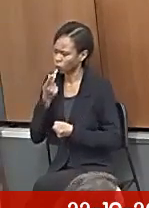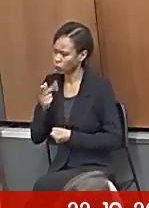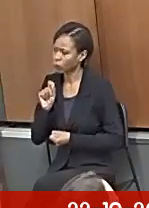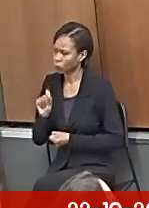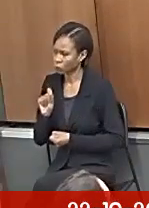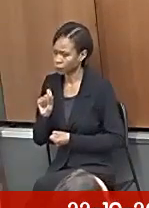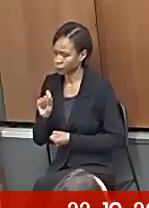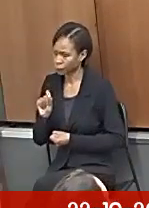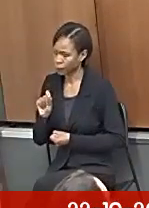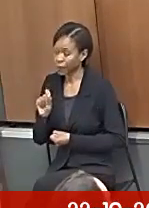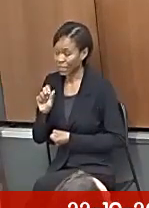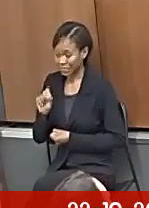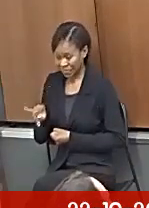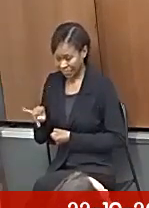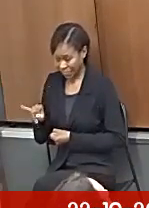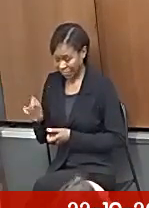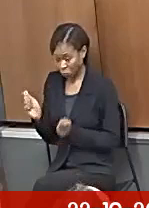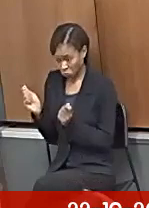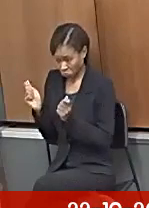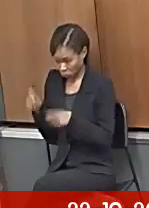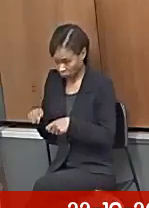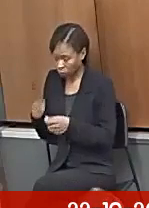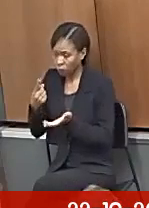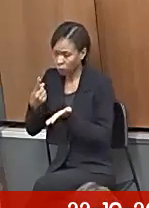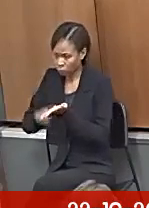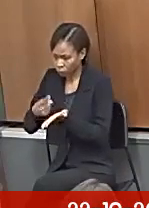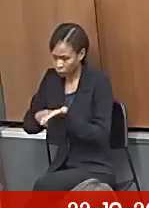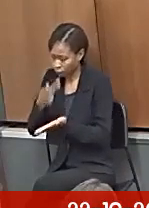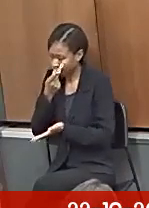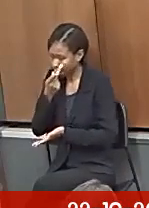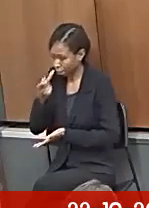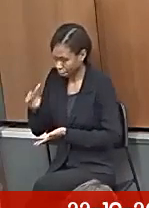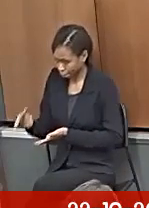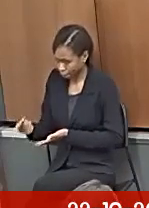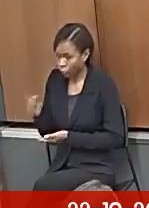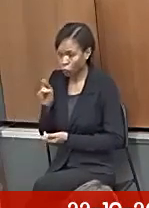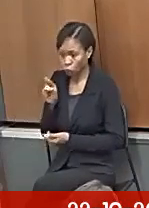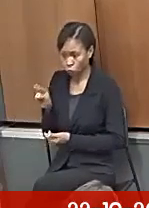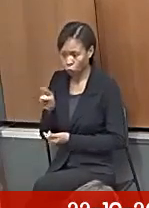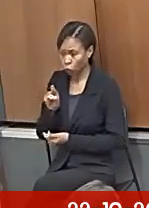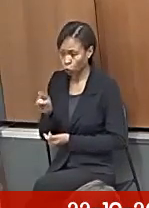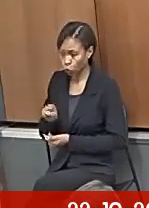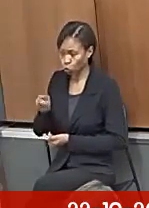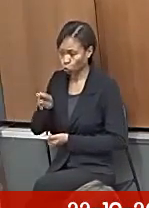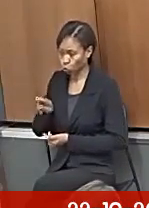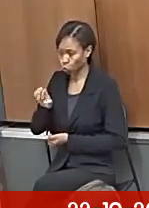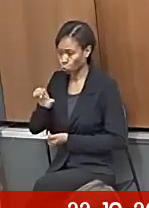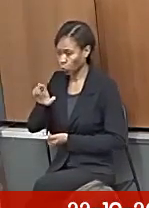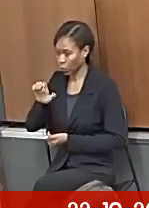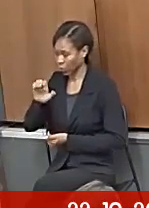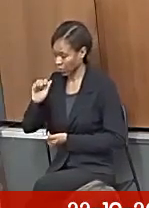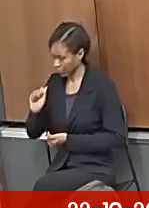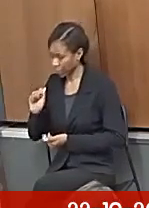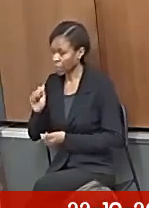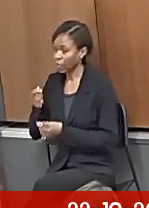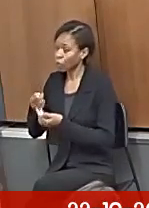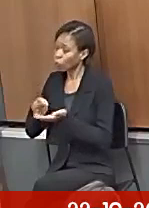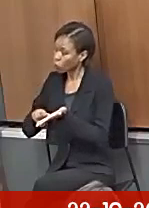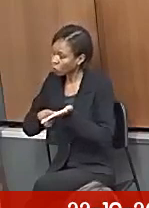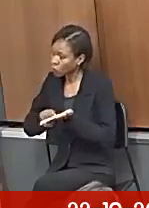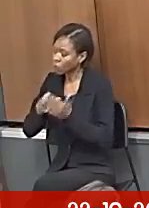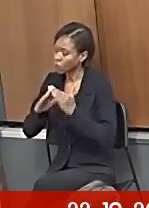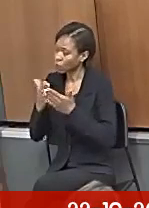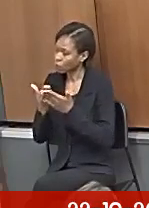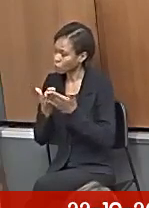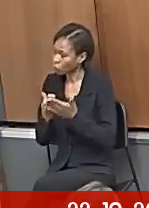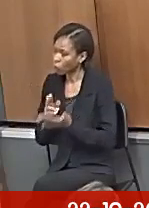possível, gostaríamos que, ao agendar essa visita, que você também pudesse convidar as escolas